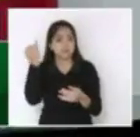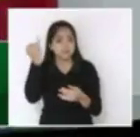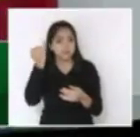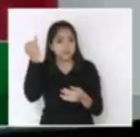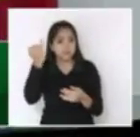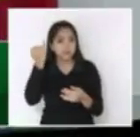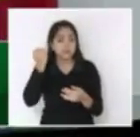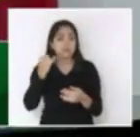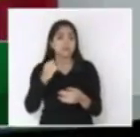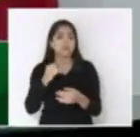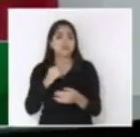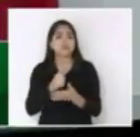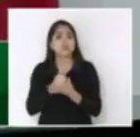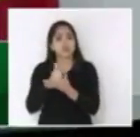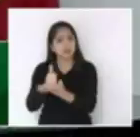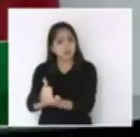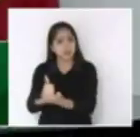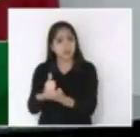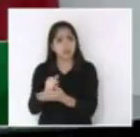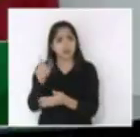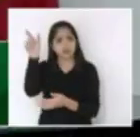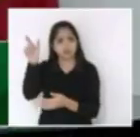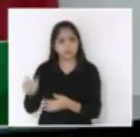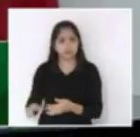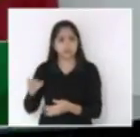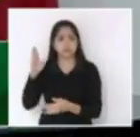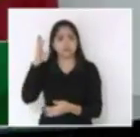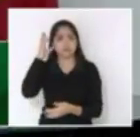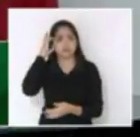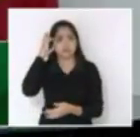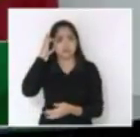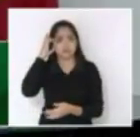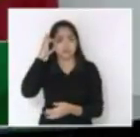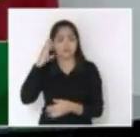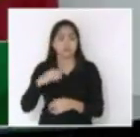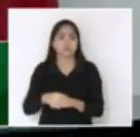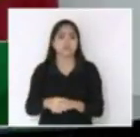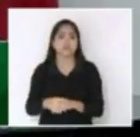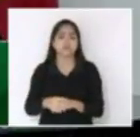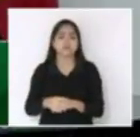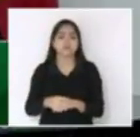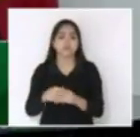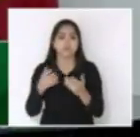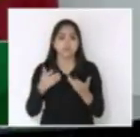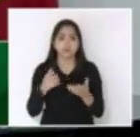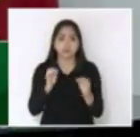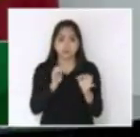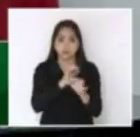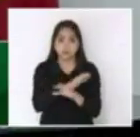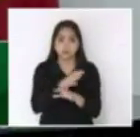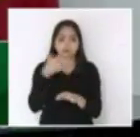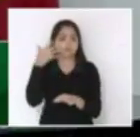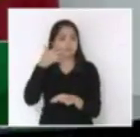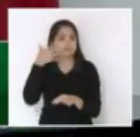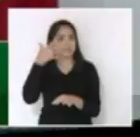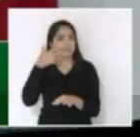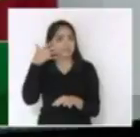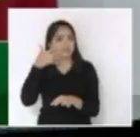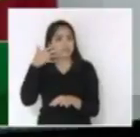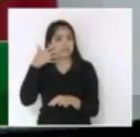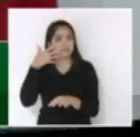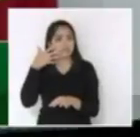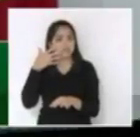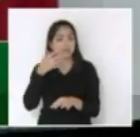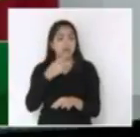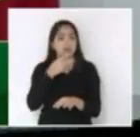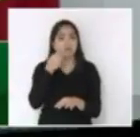a gestão do governador João Raimundo Colombo. Quero, portanto, encerrar as minhas palavras, dizendo